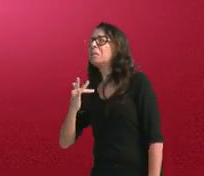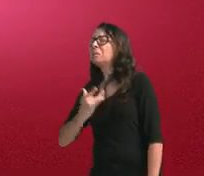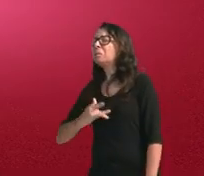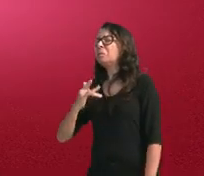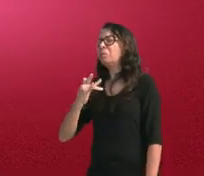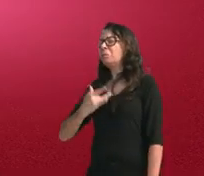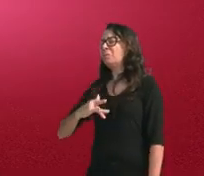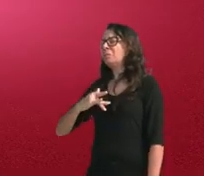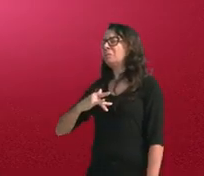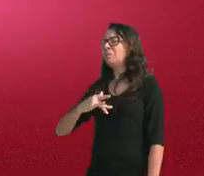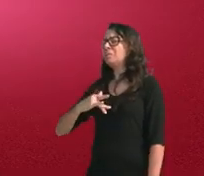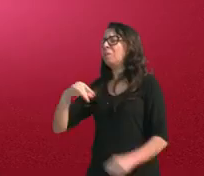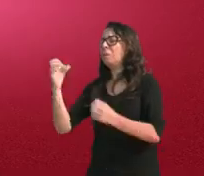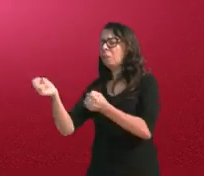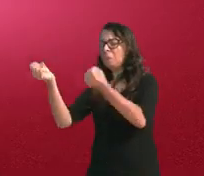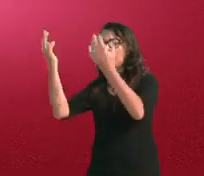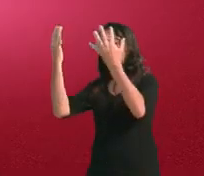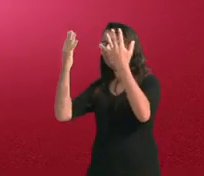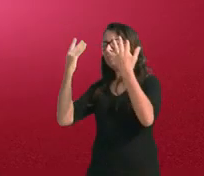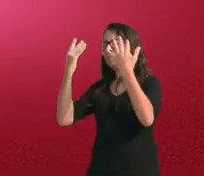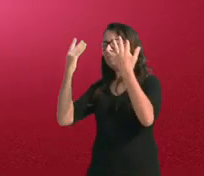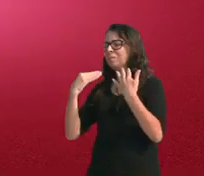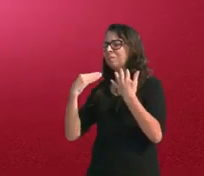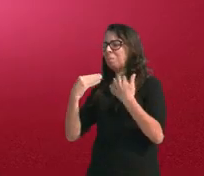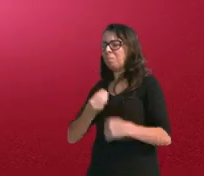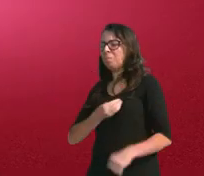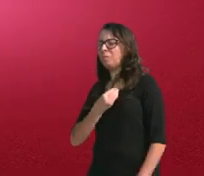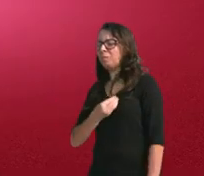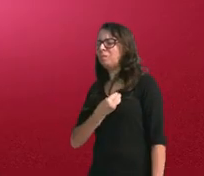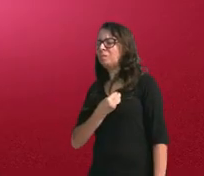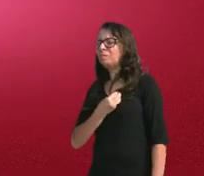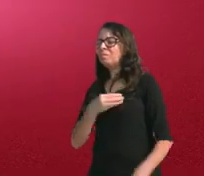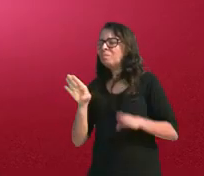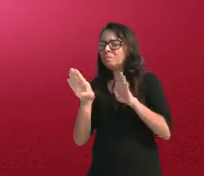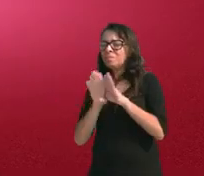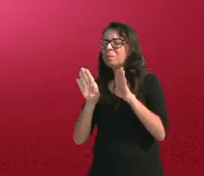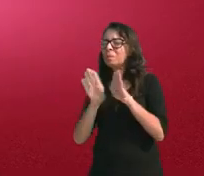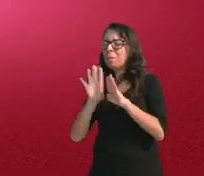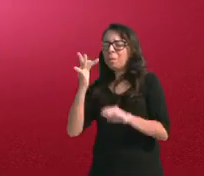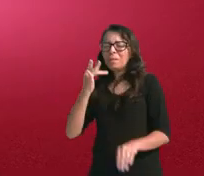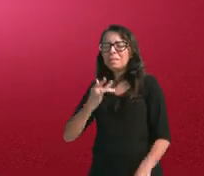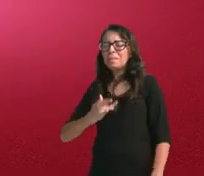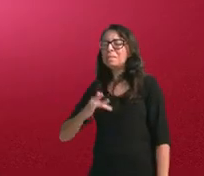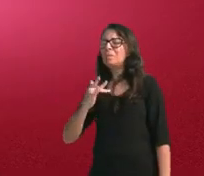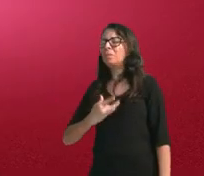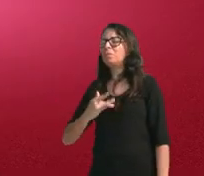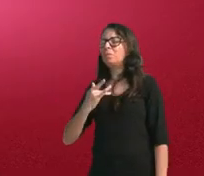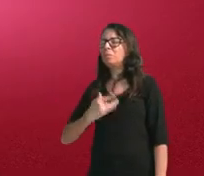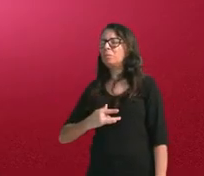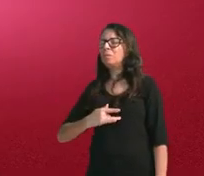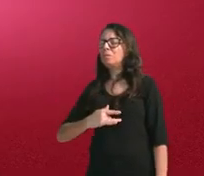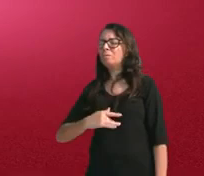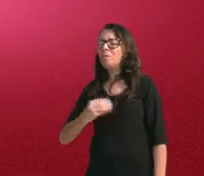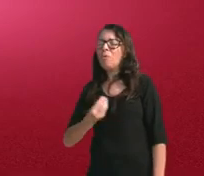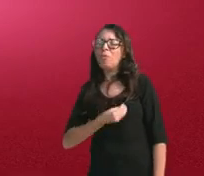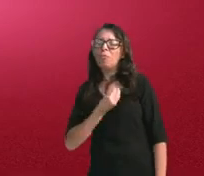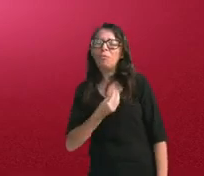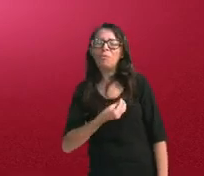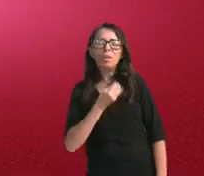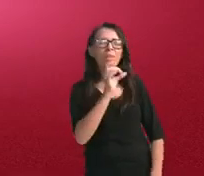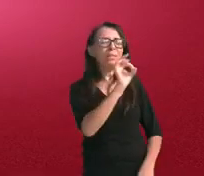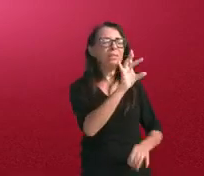ouvinte, nessa live, nessa noite. Que o Senhor venha, Pai, ter misericórdia de nós e que o Teu Santo Espírito venha ser o